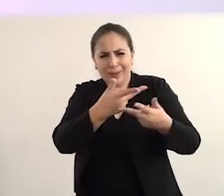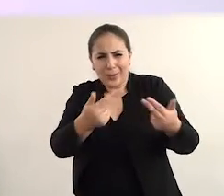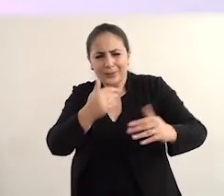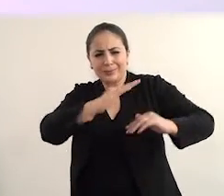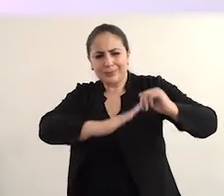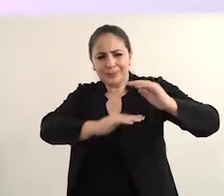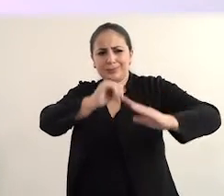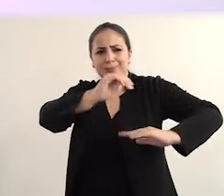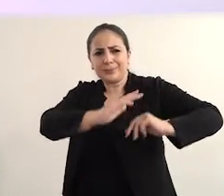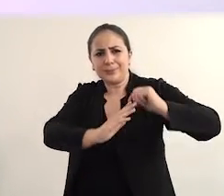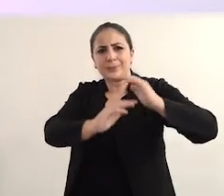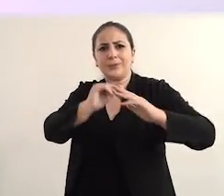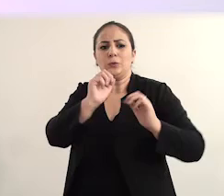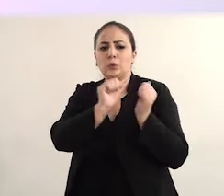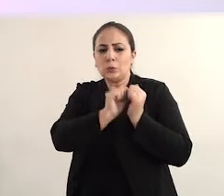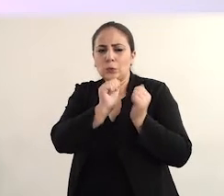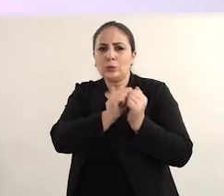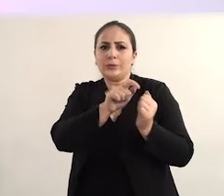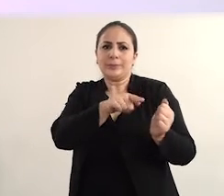ela, né?